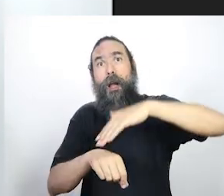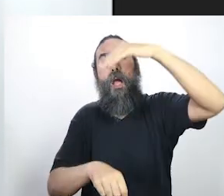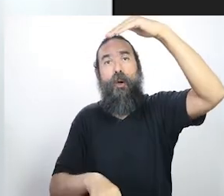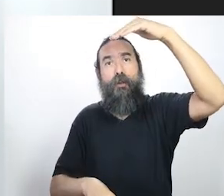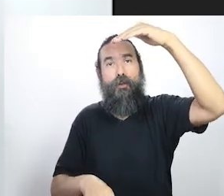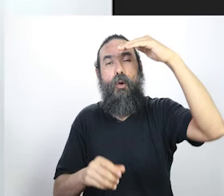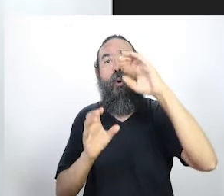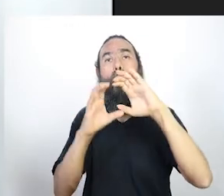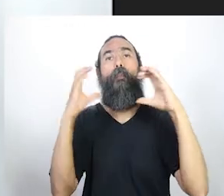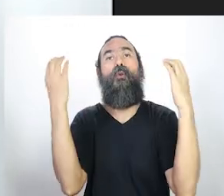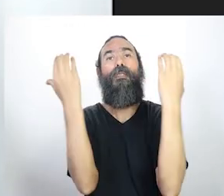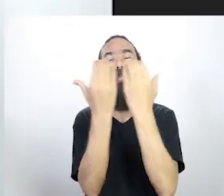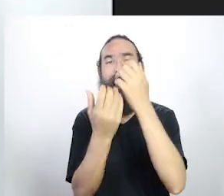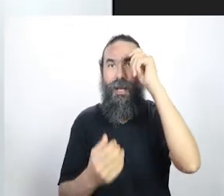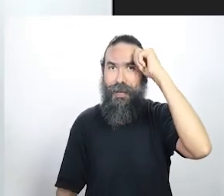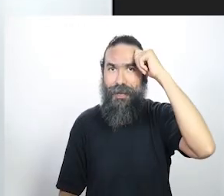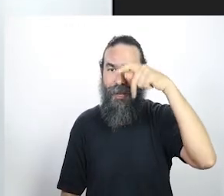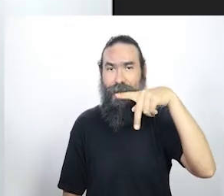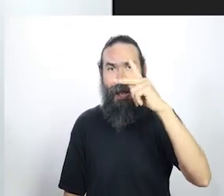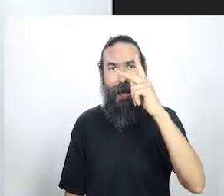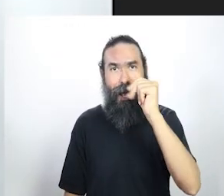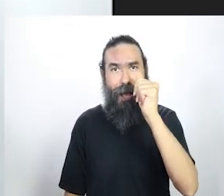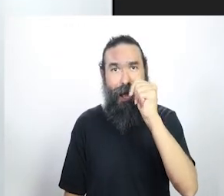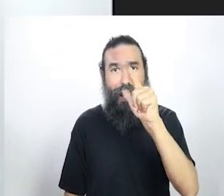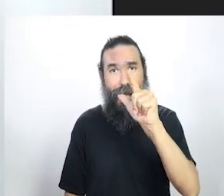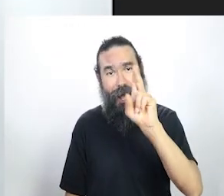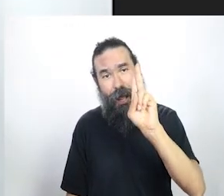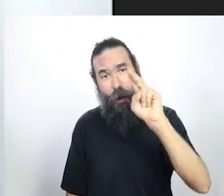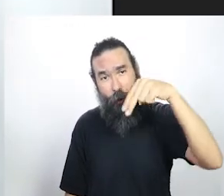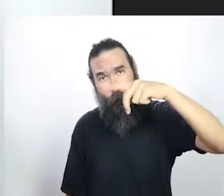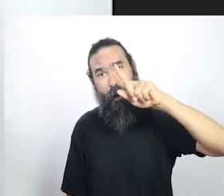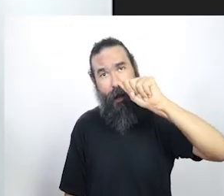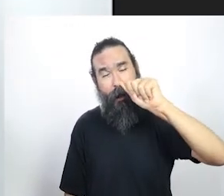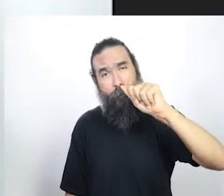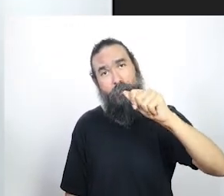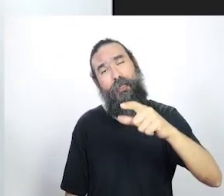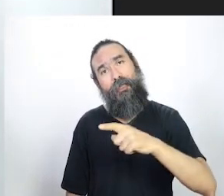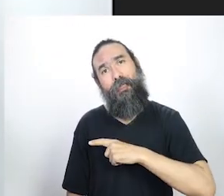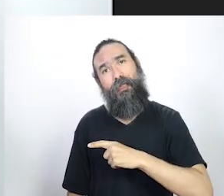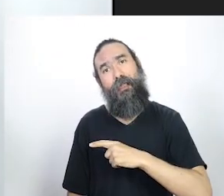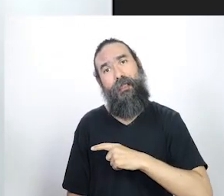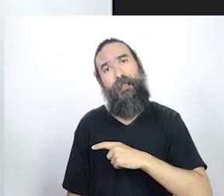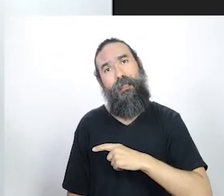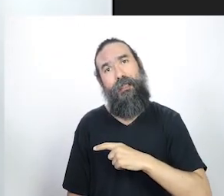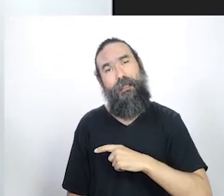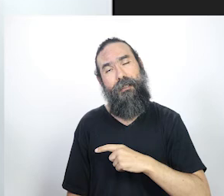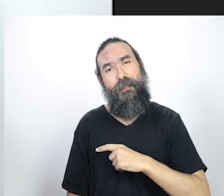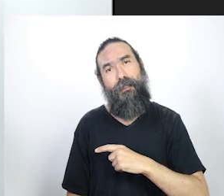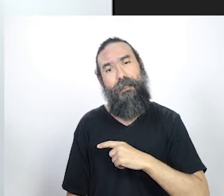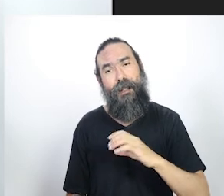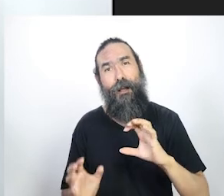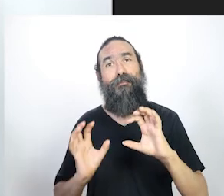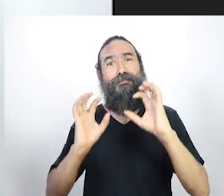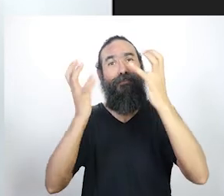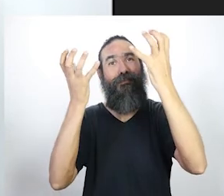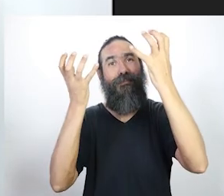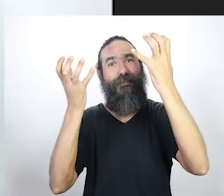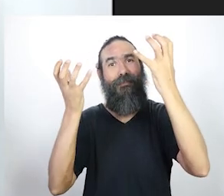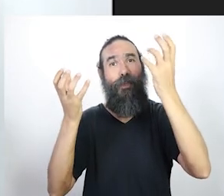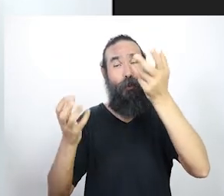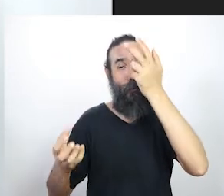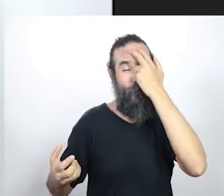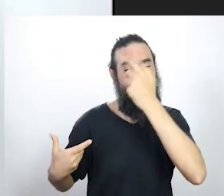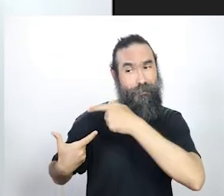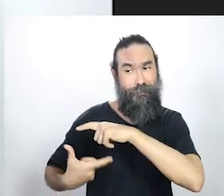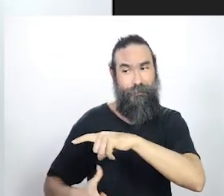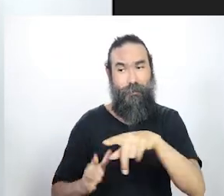e todas têm essas manifestações que deveriam ser reconhecidas, né, como patrimônio